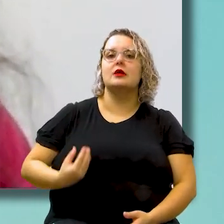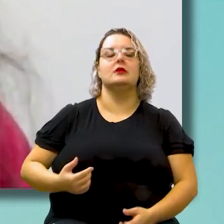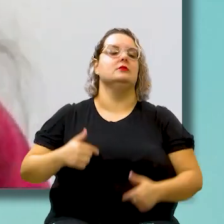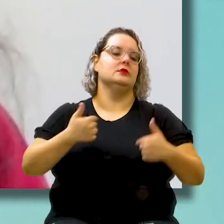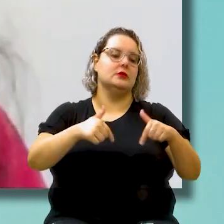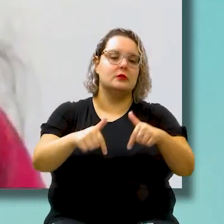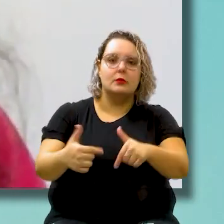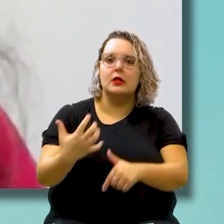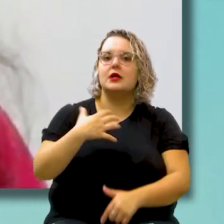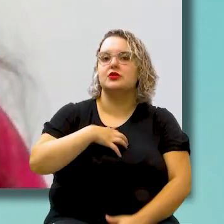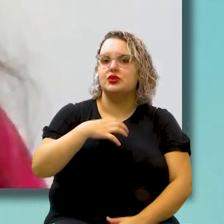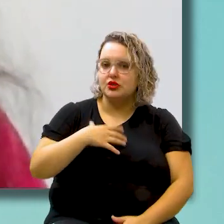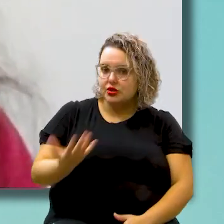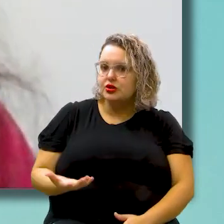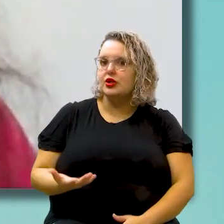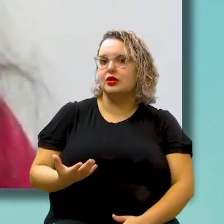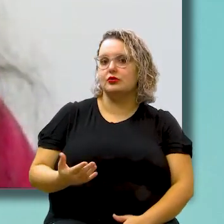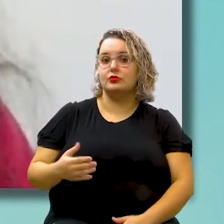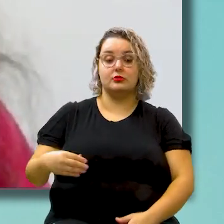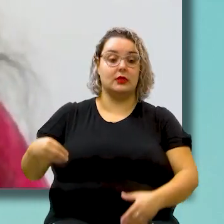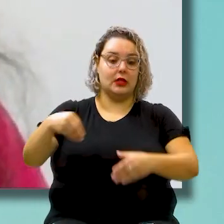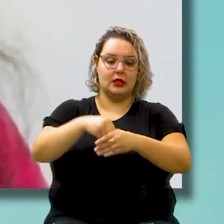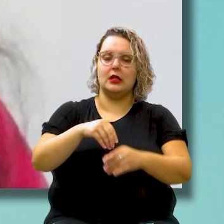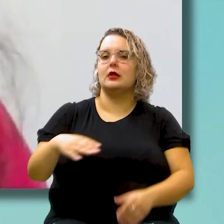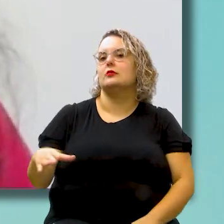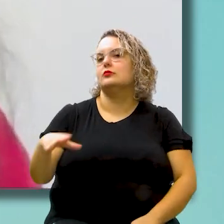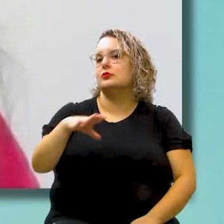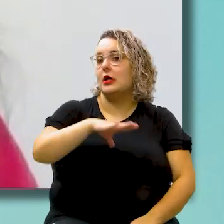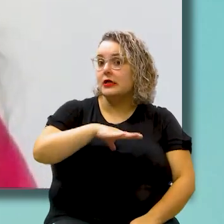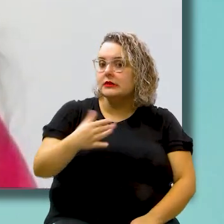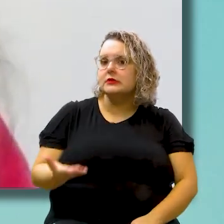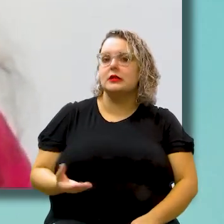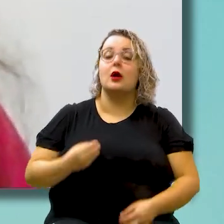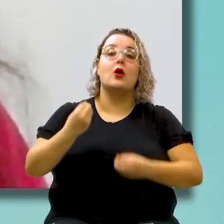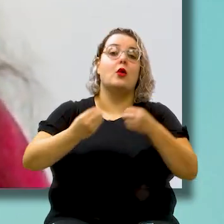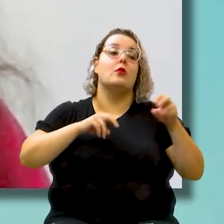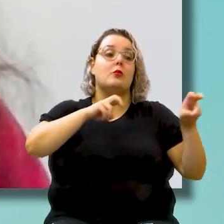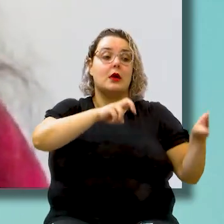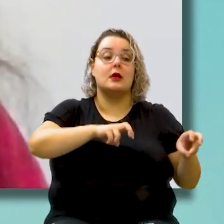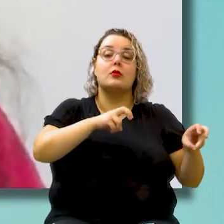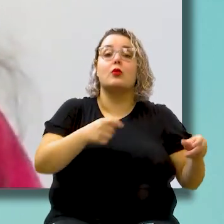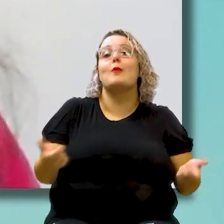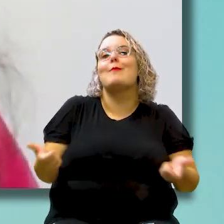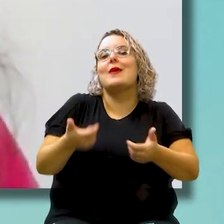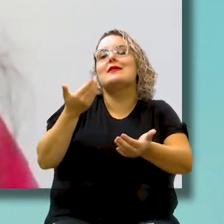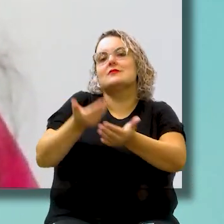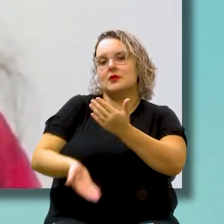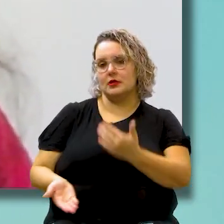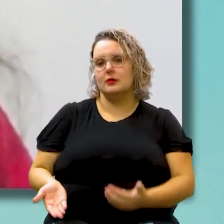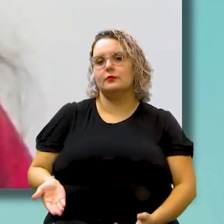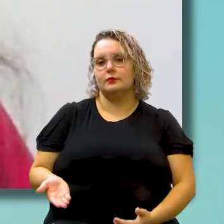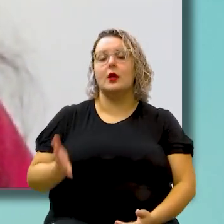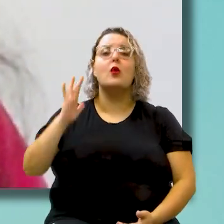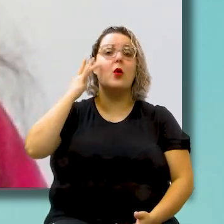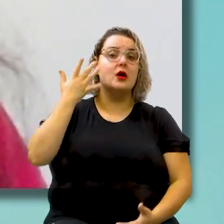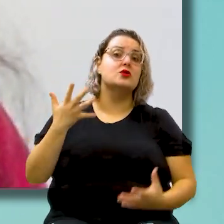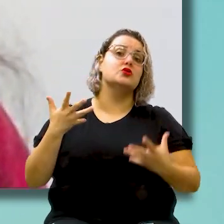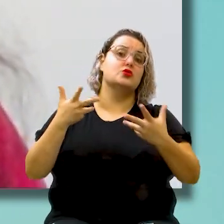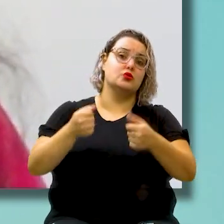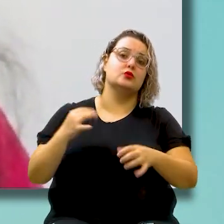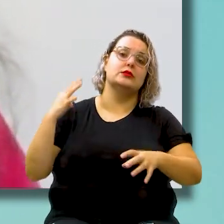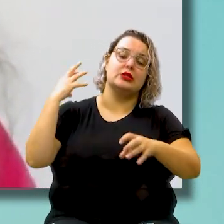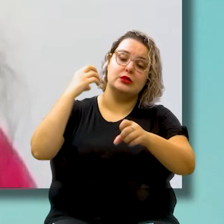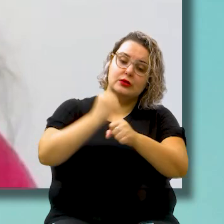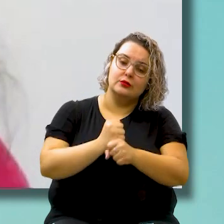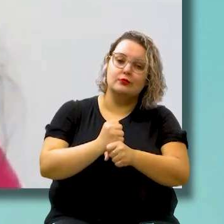viver e trabalhar nas cidades, né? O modo de como a gente pode ter uma agricultura com menos desperdício. Então, eu acho que tudo isso